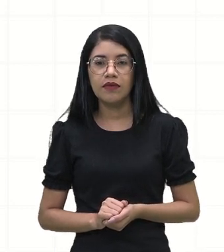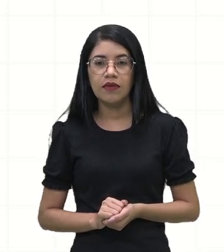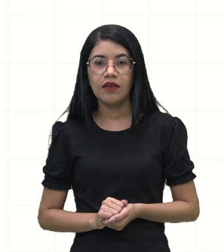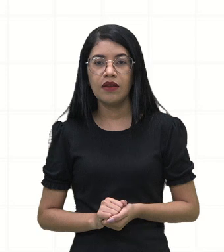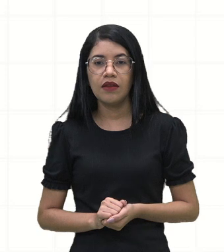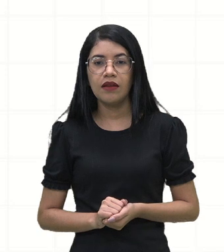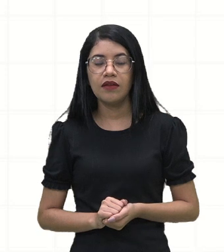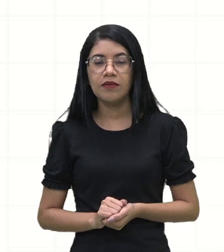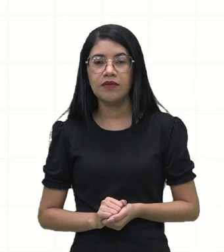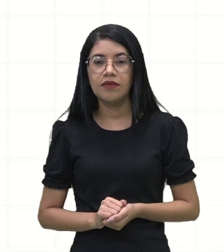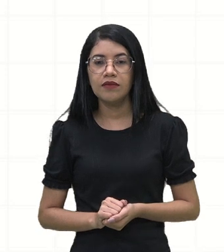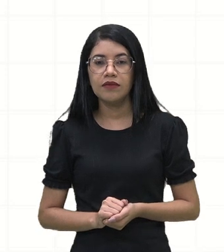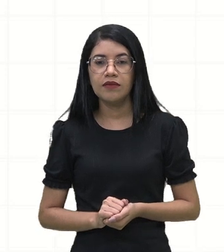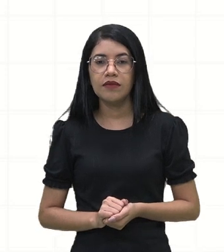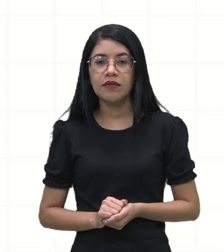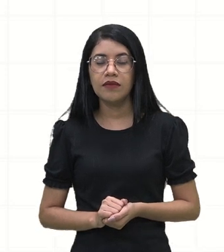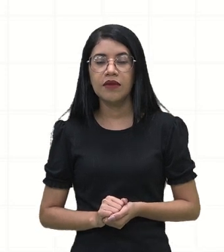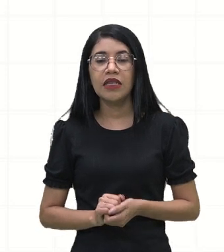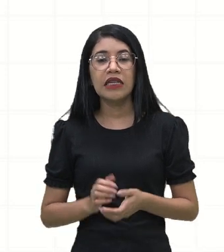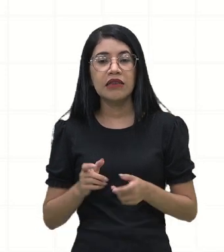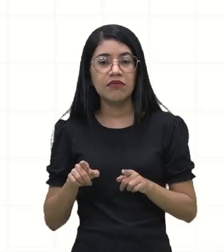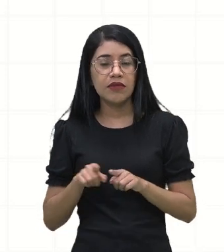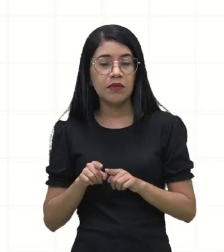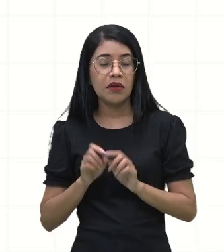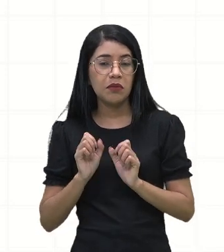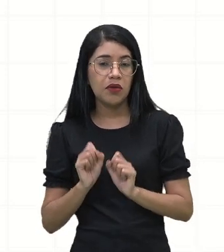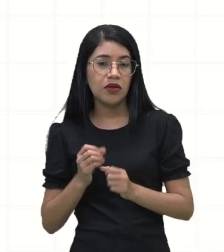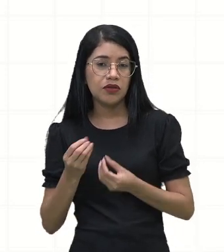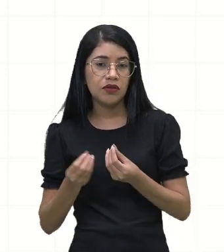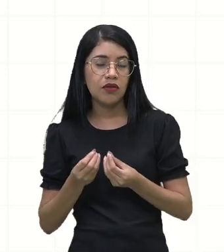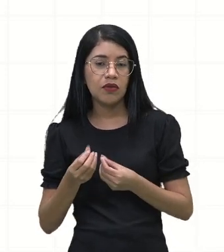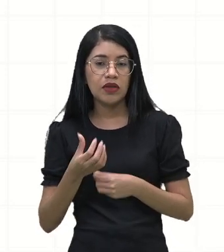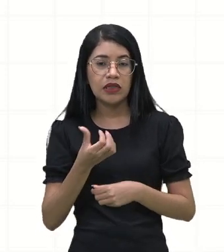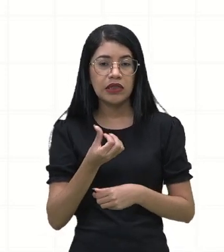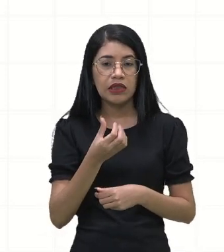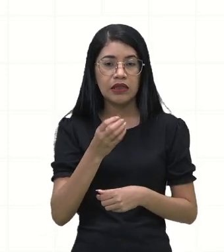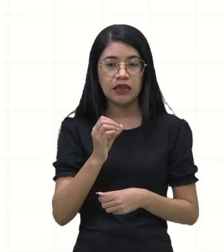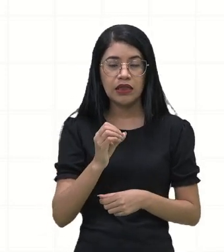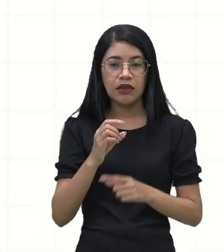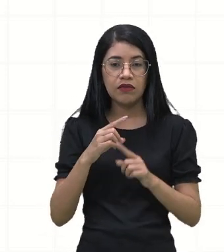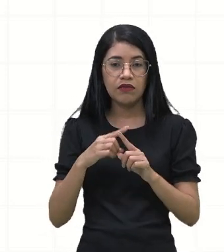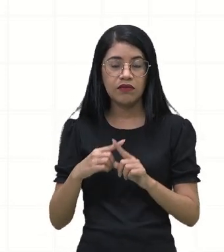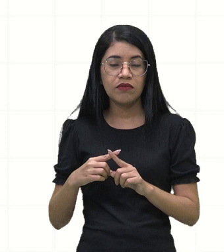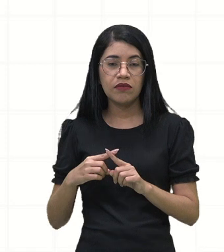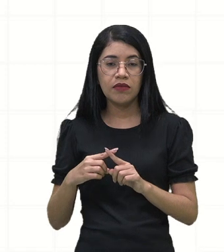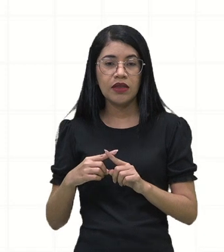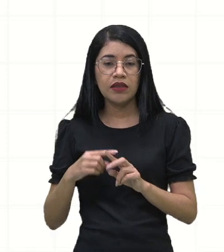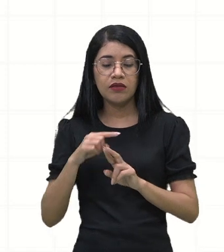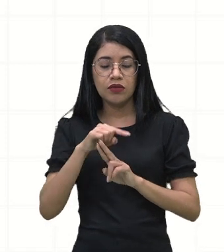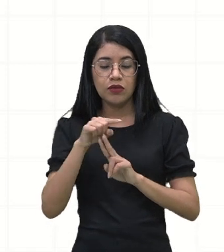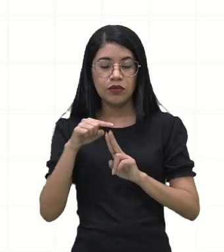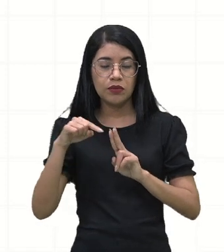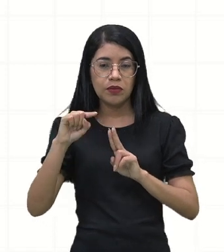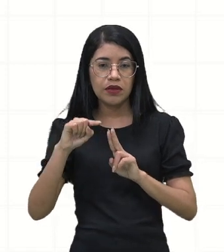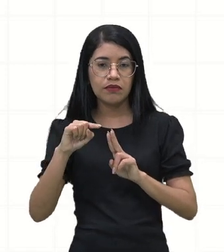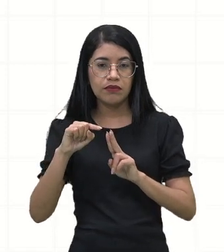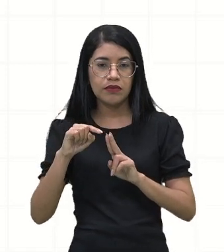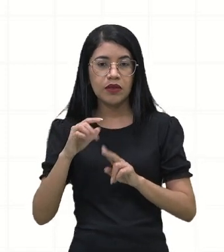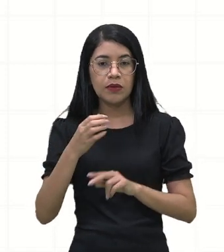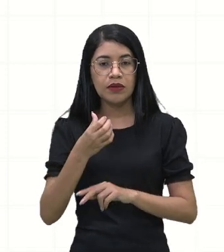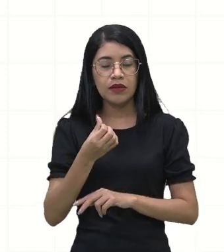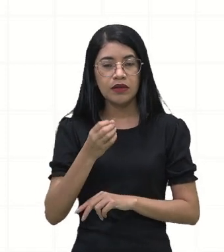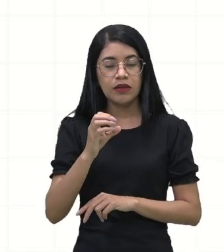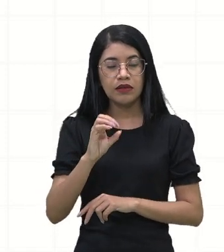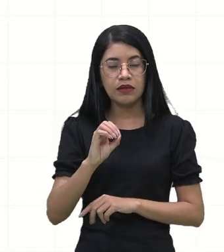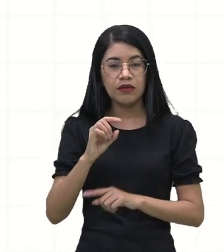quisermos, o que a gente vai fazer? Podemos fazer vezes, porque quem é π, né? Π é